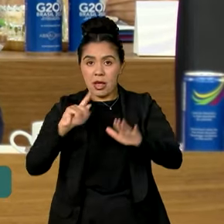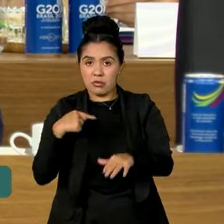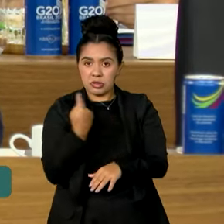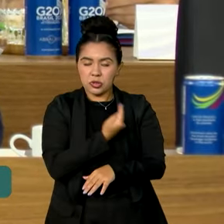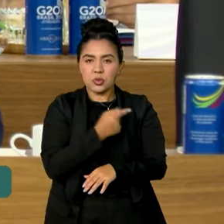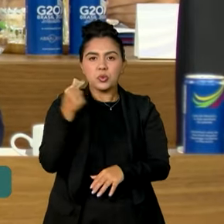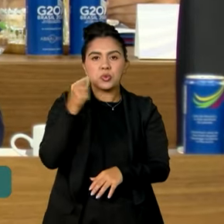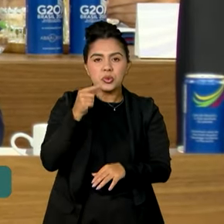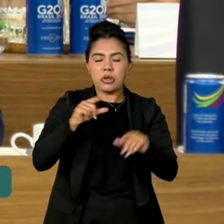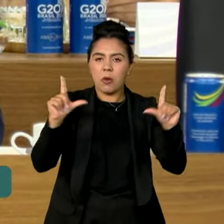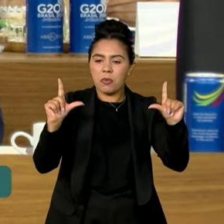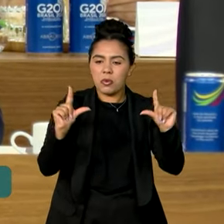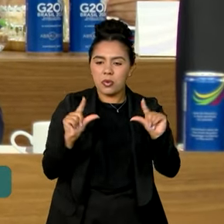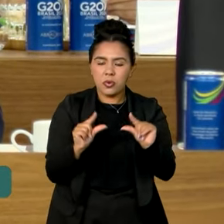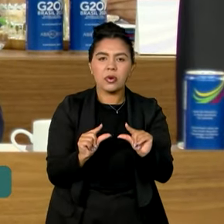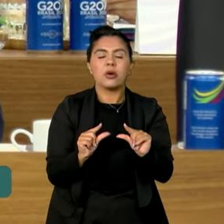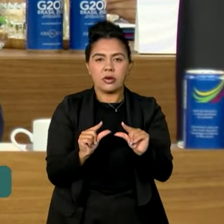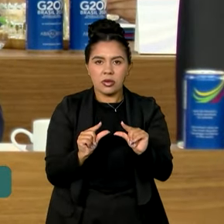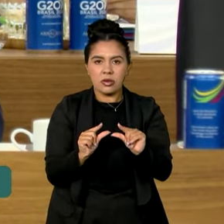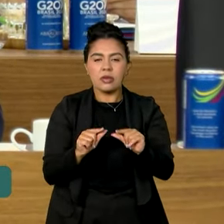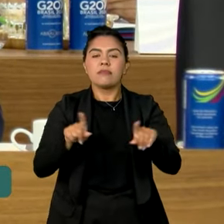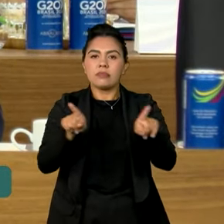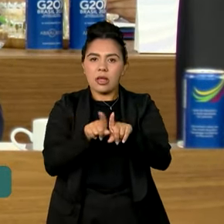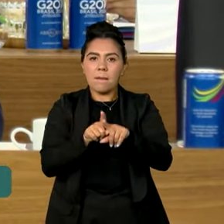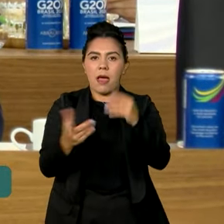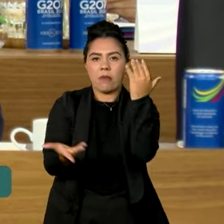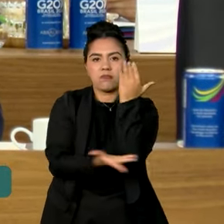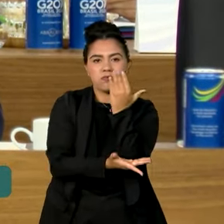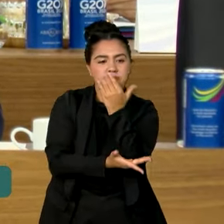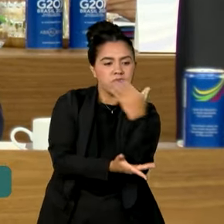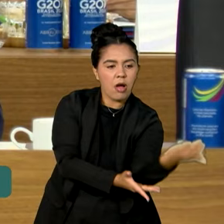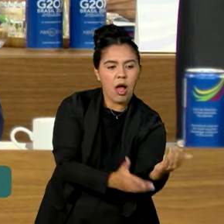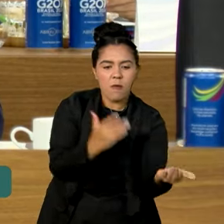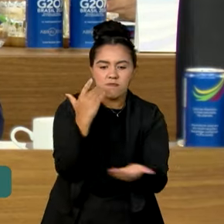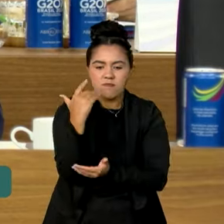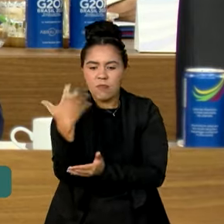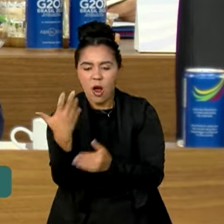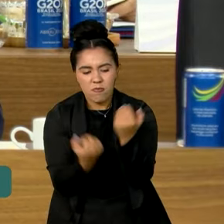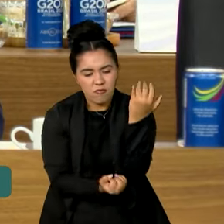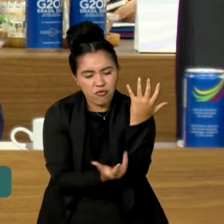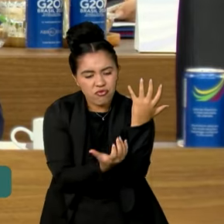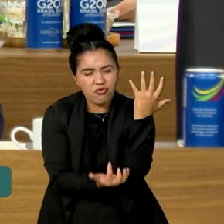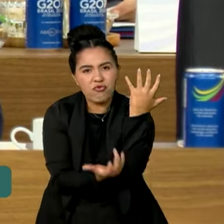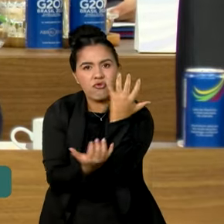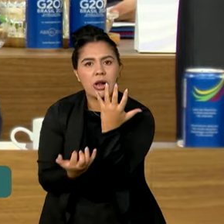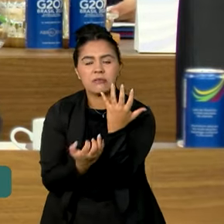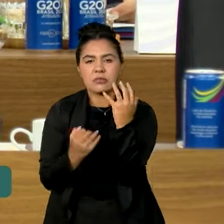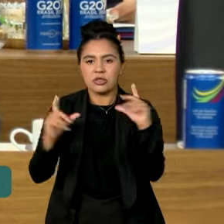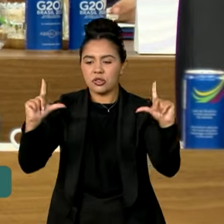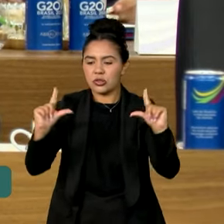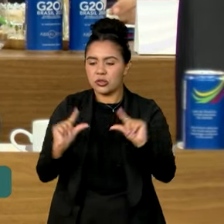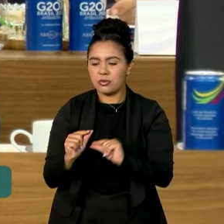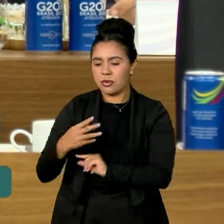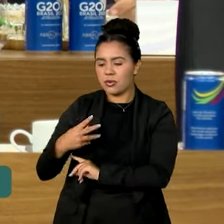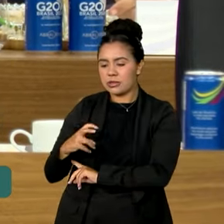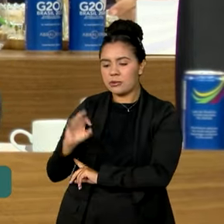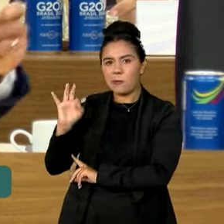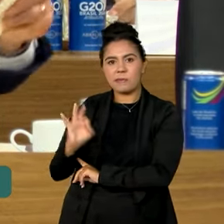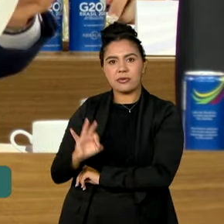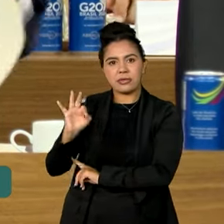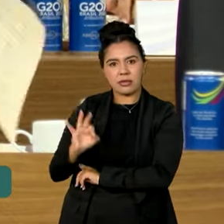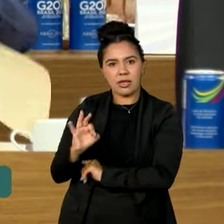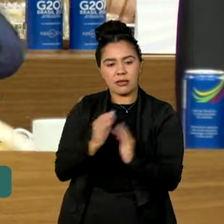emissões virá da queda no desmatamento, que diminuiu 45% nos últimos 2 anos.